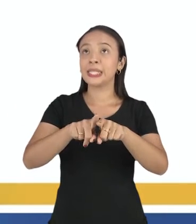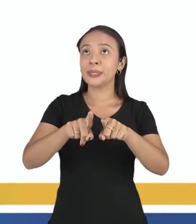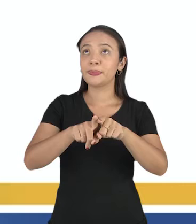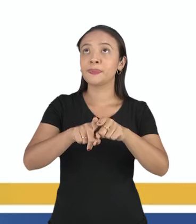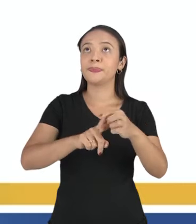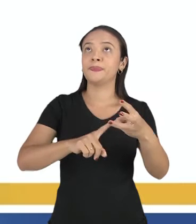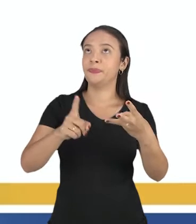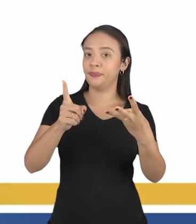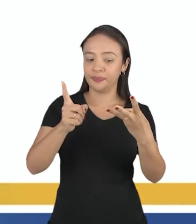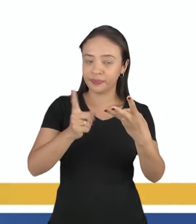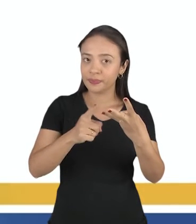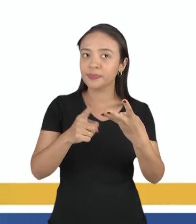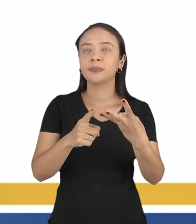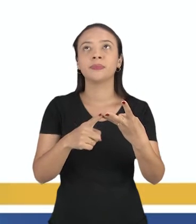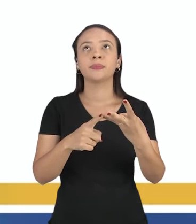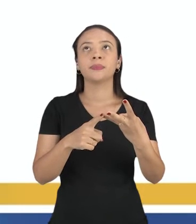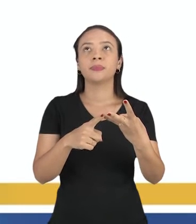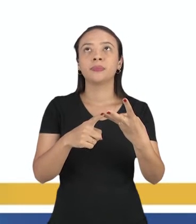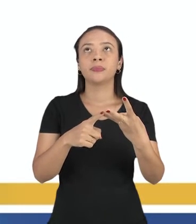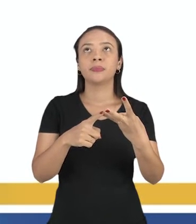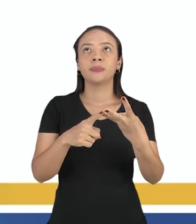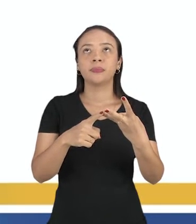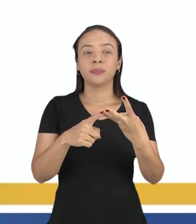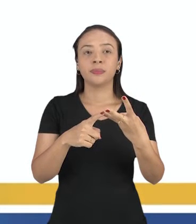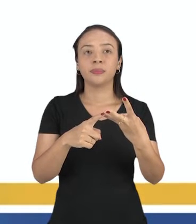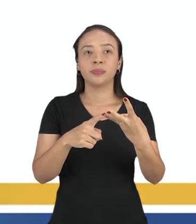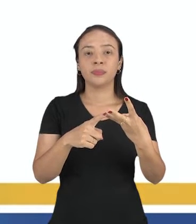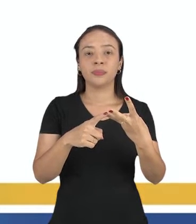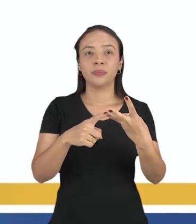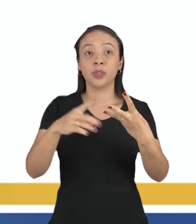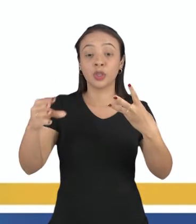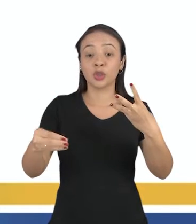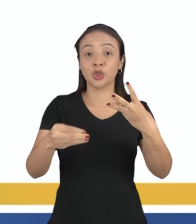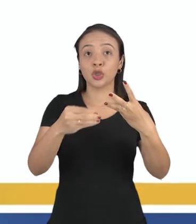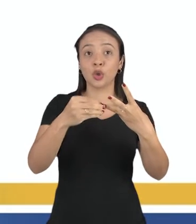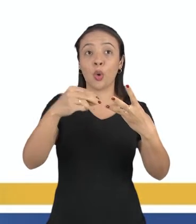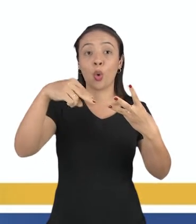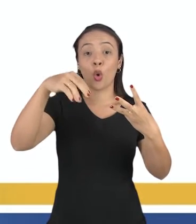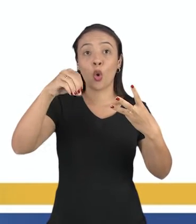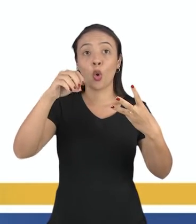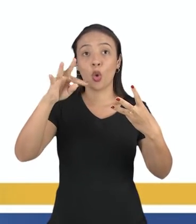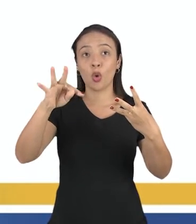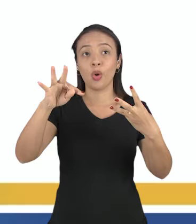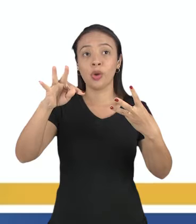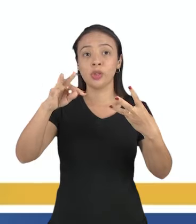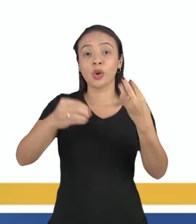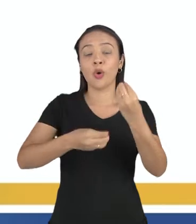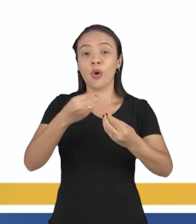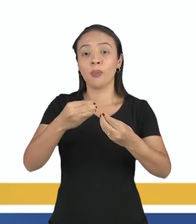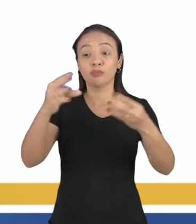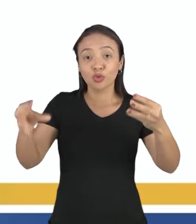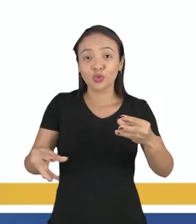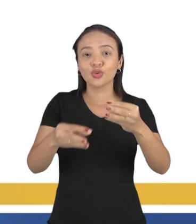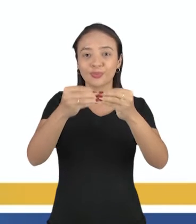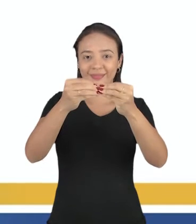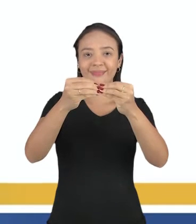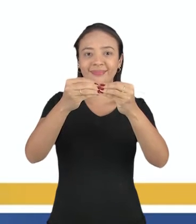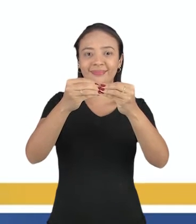Observem que na terceira frase, eu acrescentei o not, mas na verdade está na forma